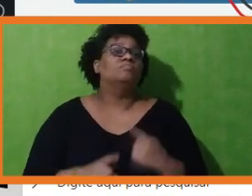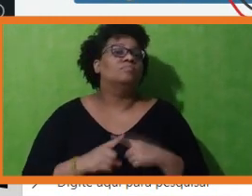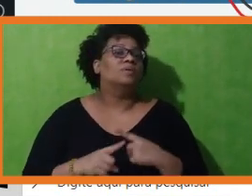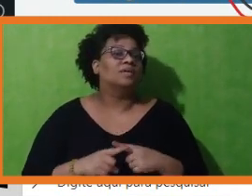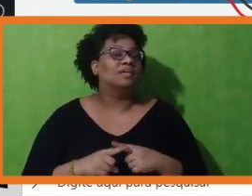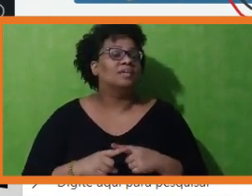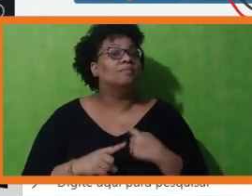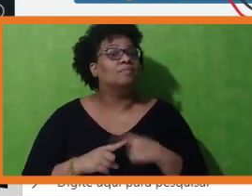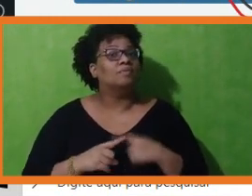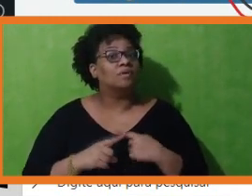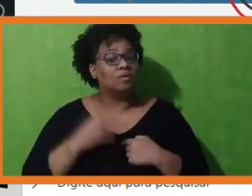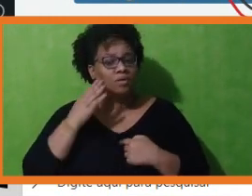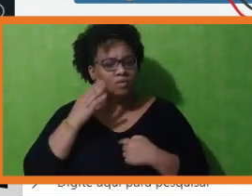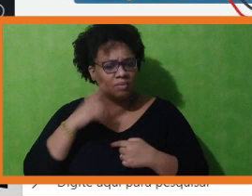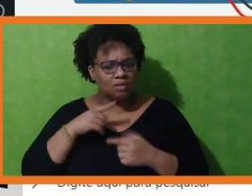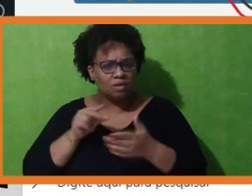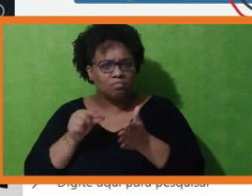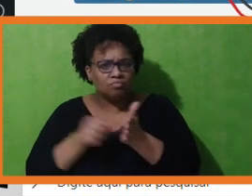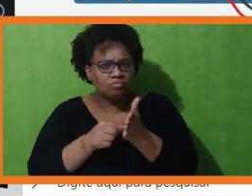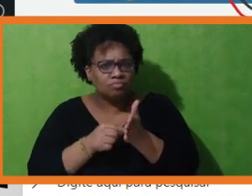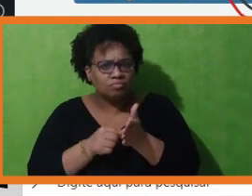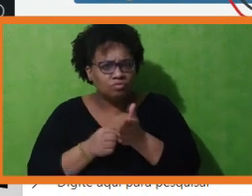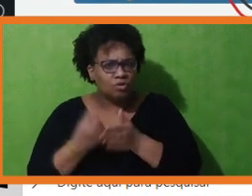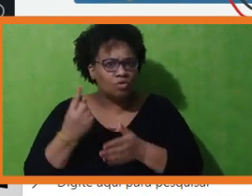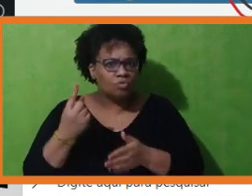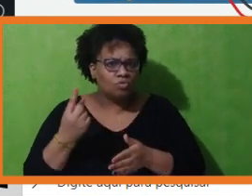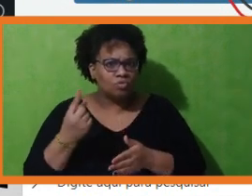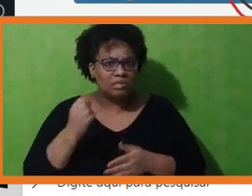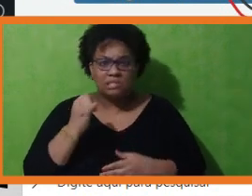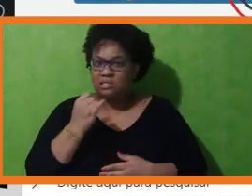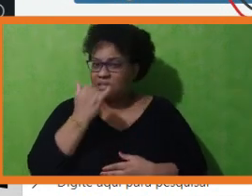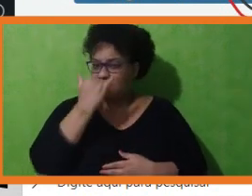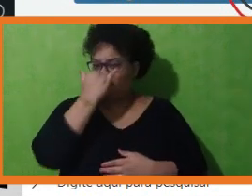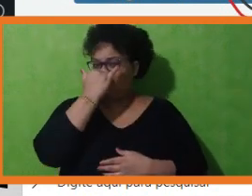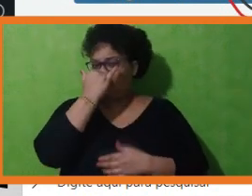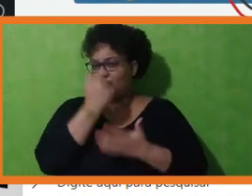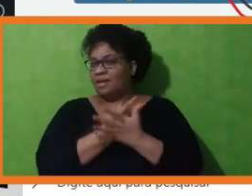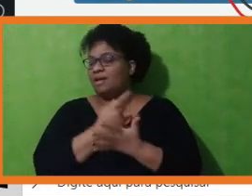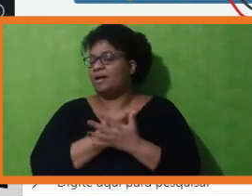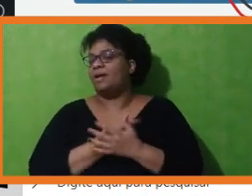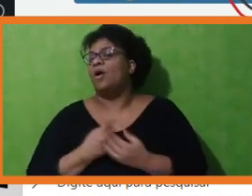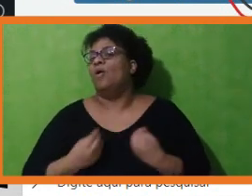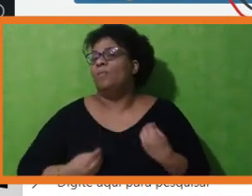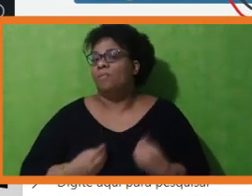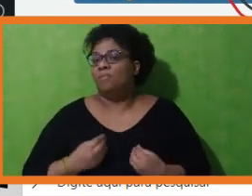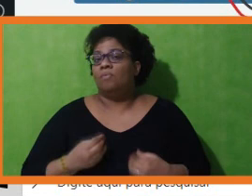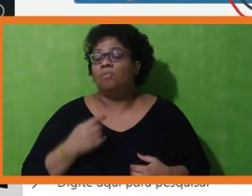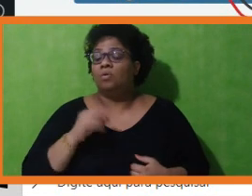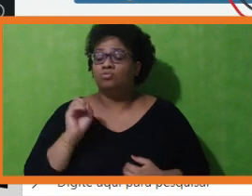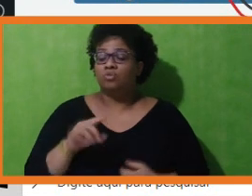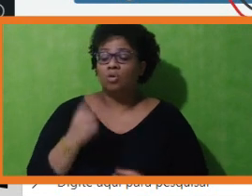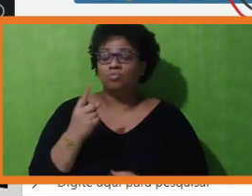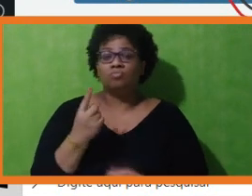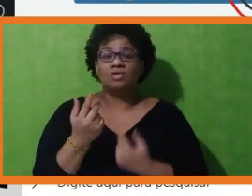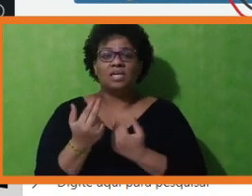Por quê? Porque eu quero saber se o botão 1 está ligado. Uma coisa que daria errado aqui é o seguinte,